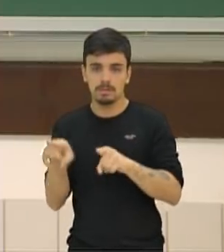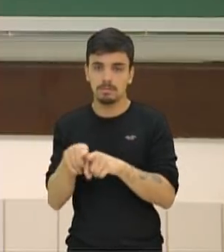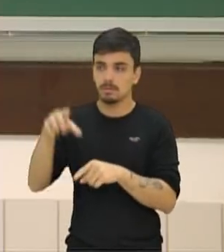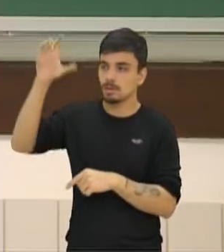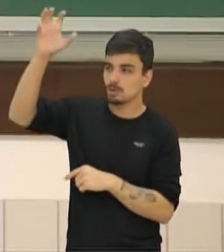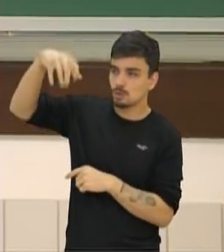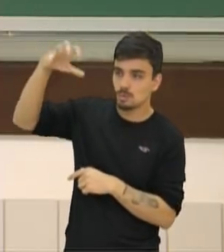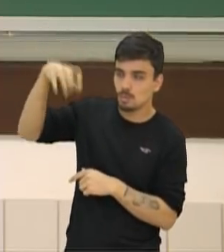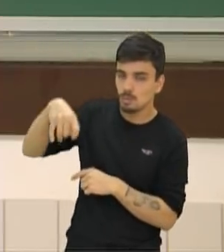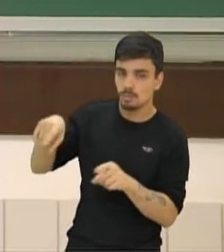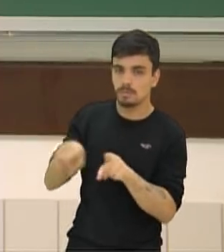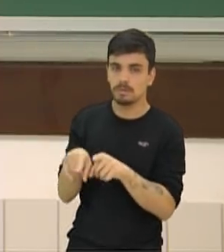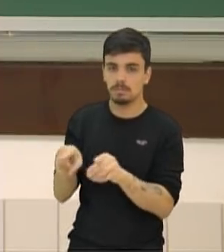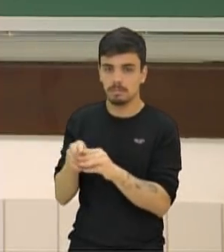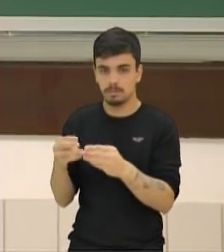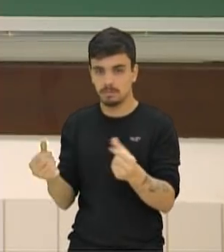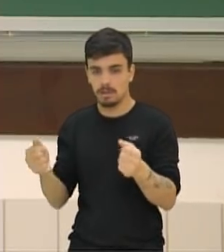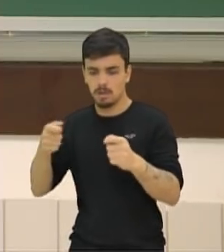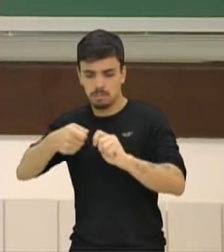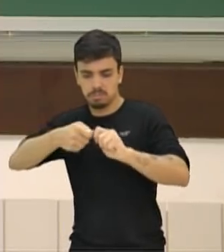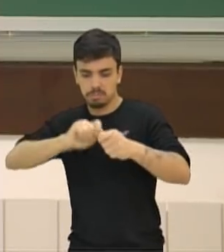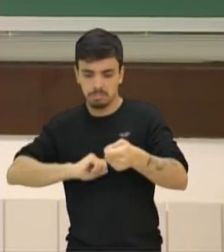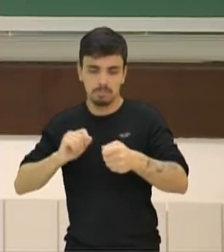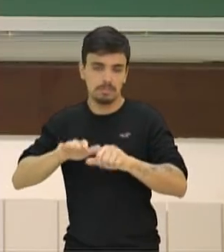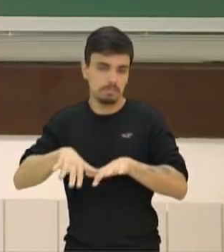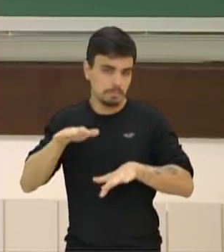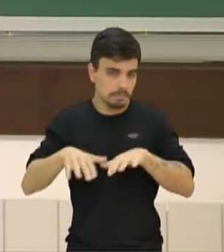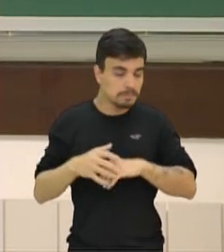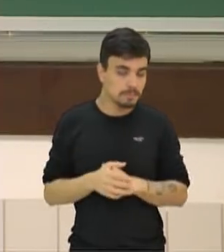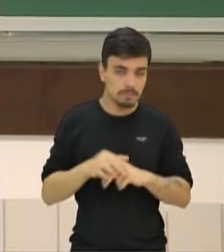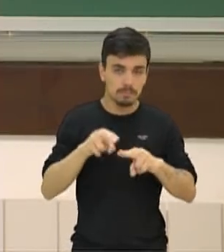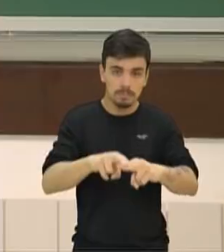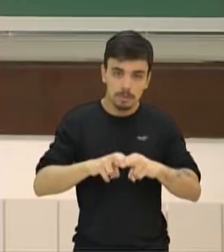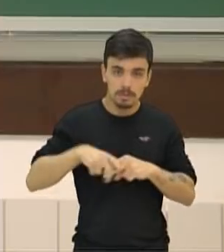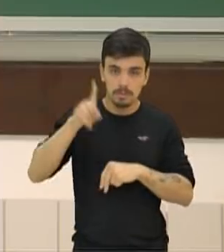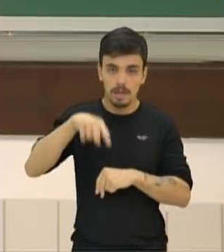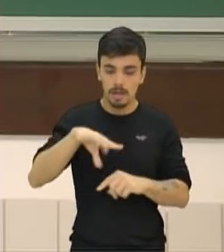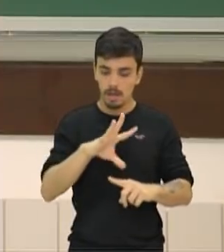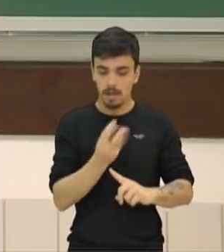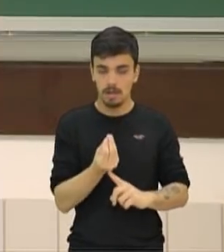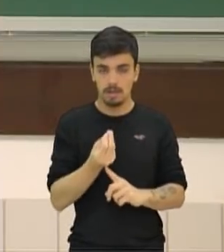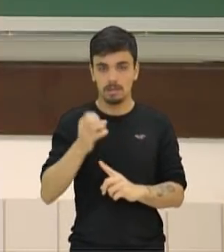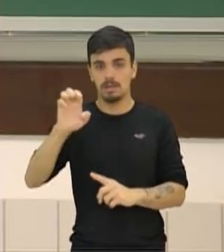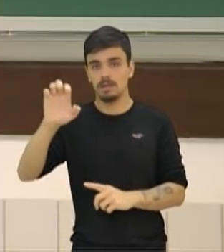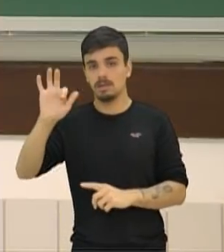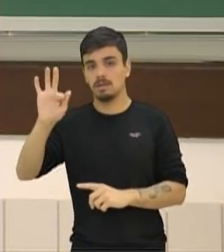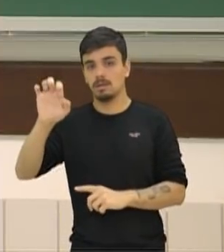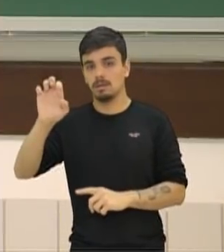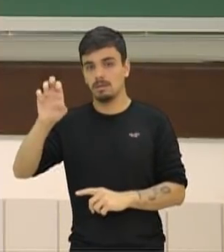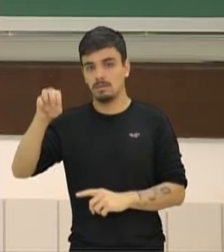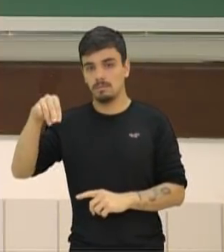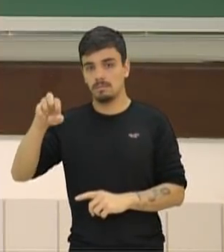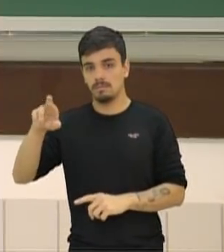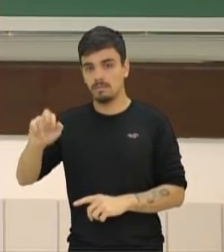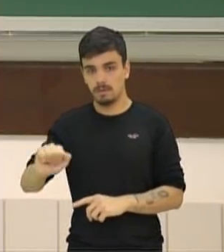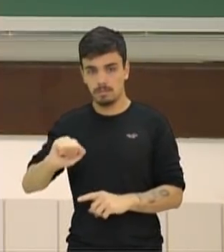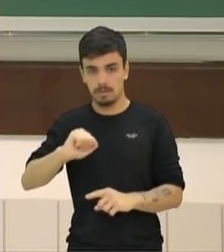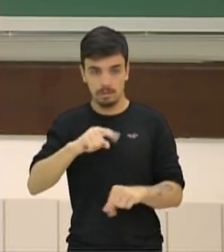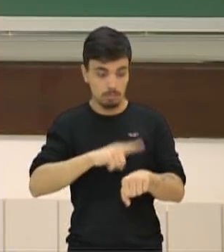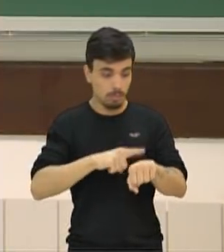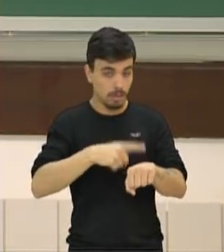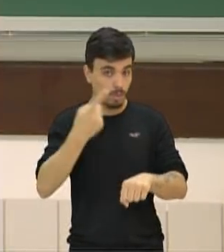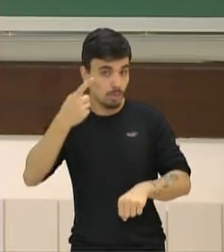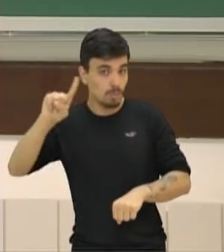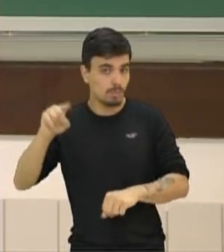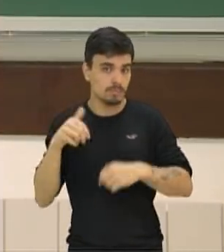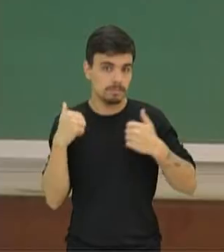cair uma chuva ali na parede, enfim, rasgar, né? Então era uma arte efêmera, acontecia naquele único momento. Vamos